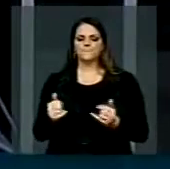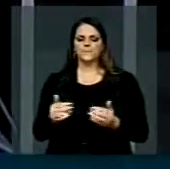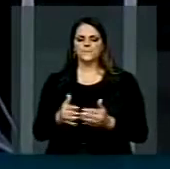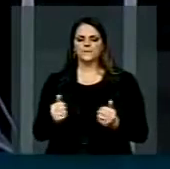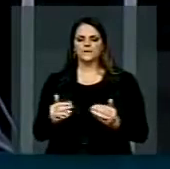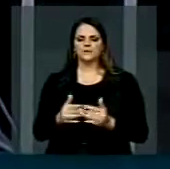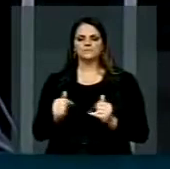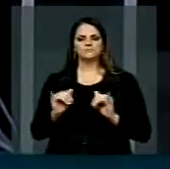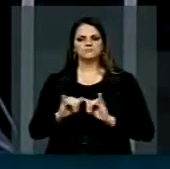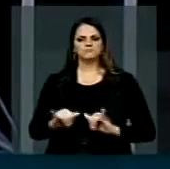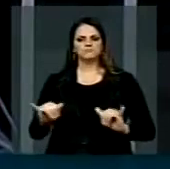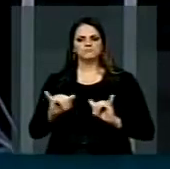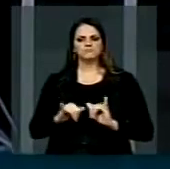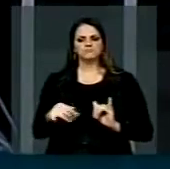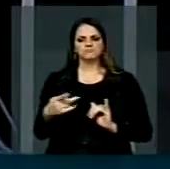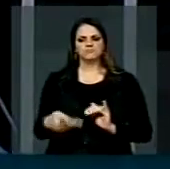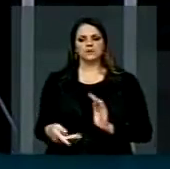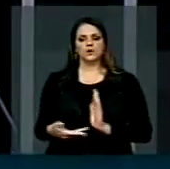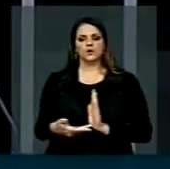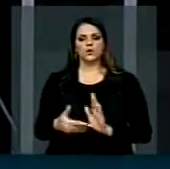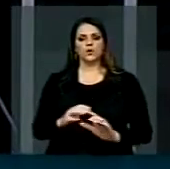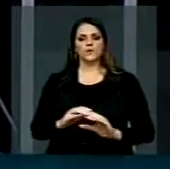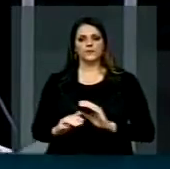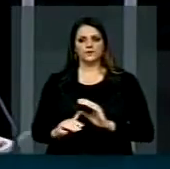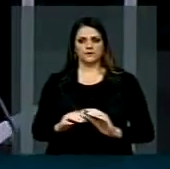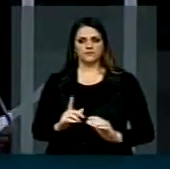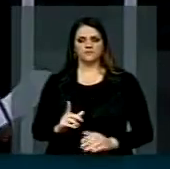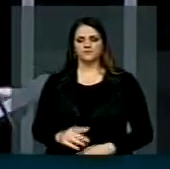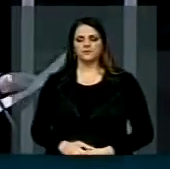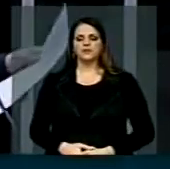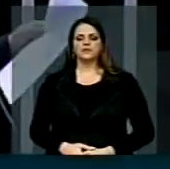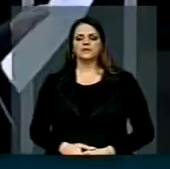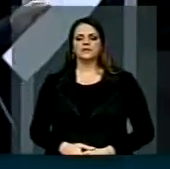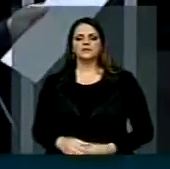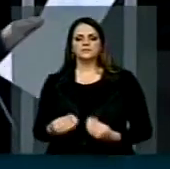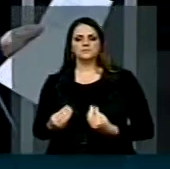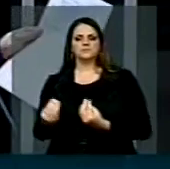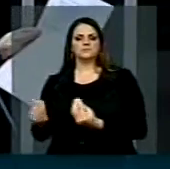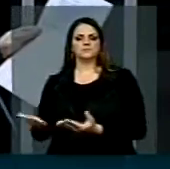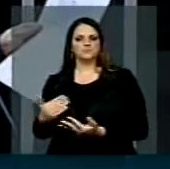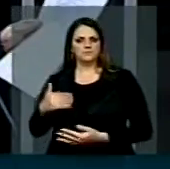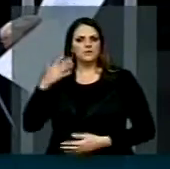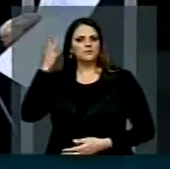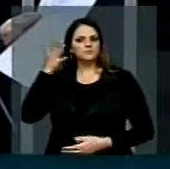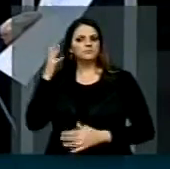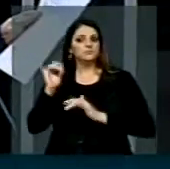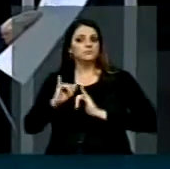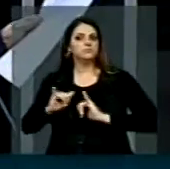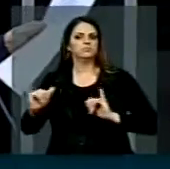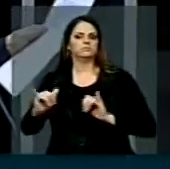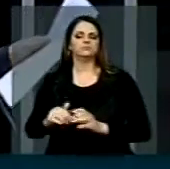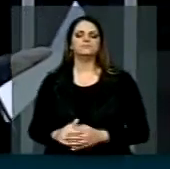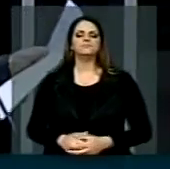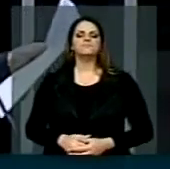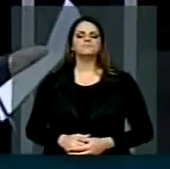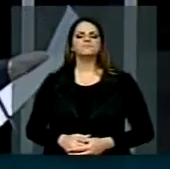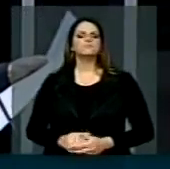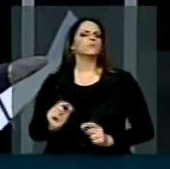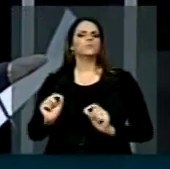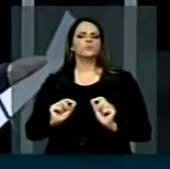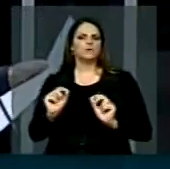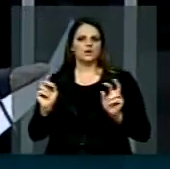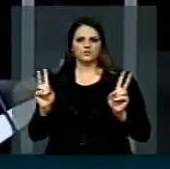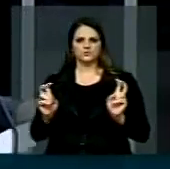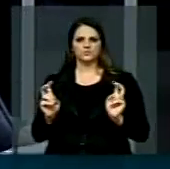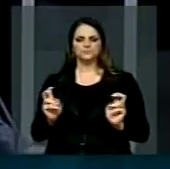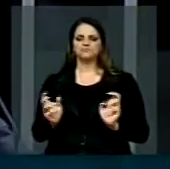órgãos de comunicação da casa e dar como lido o pronunciamento que faço, aonde eu presto a minha